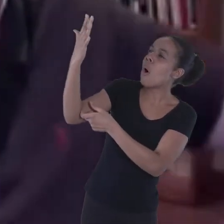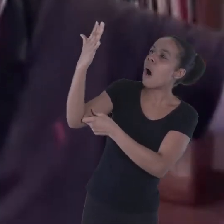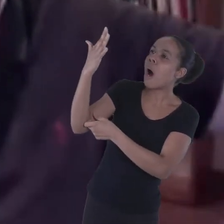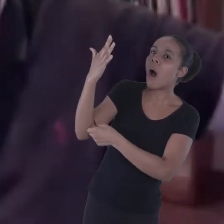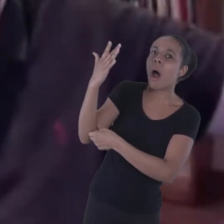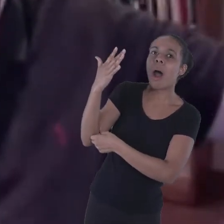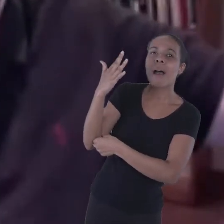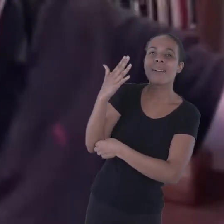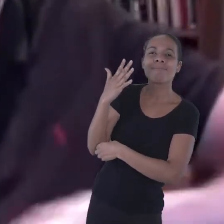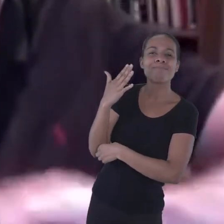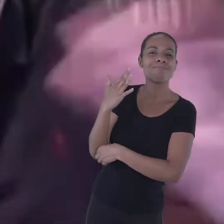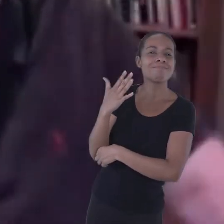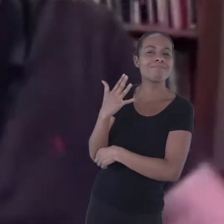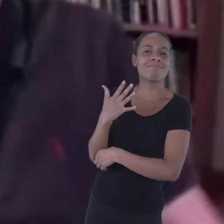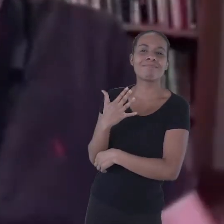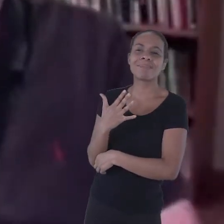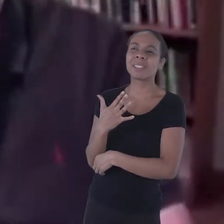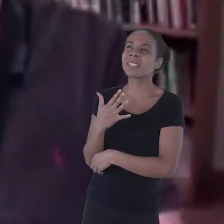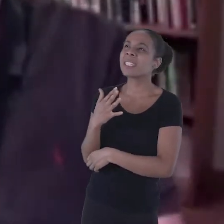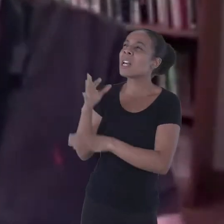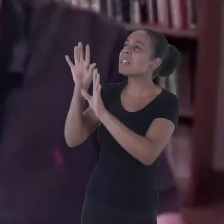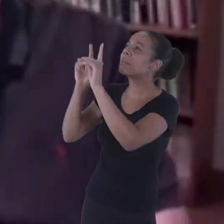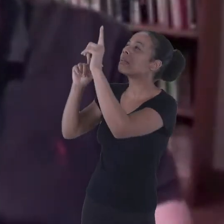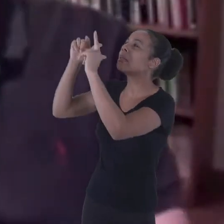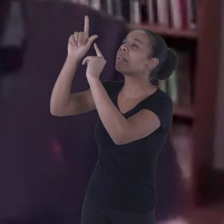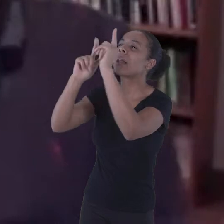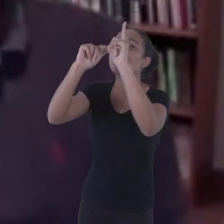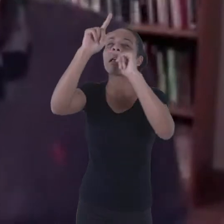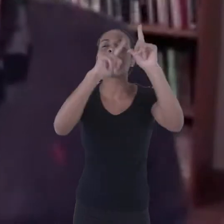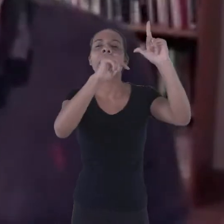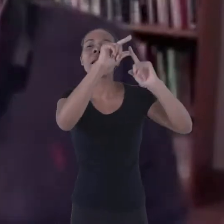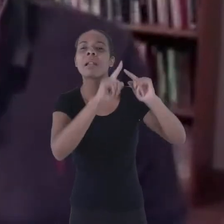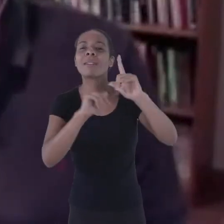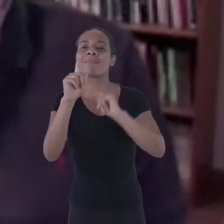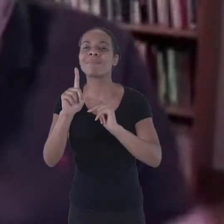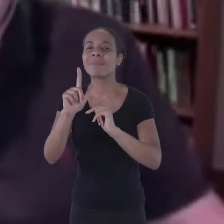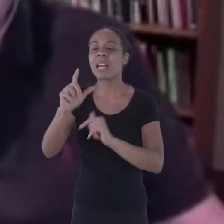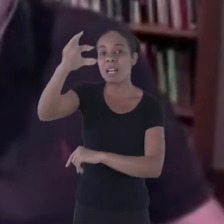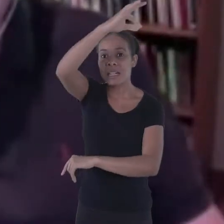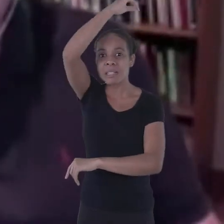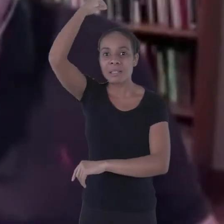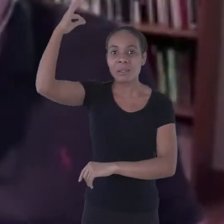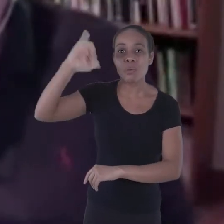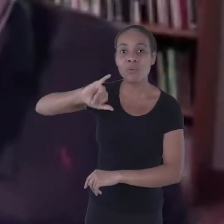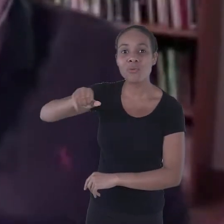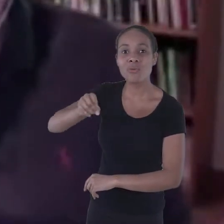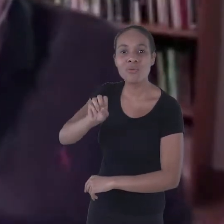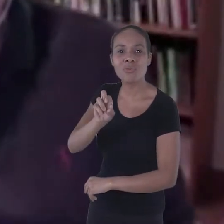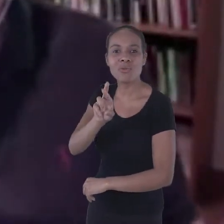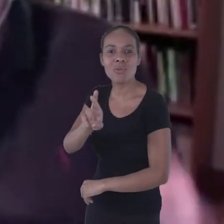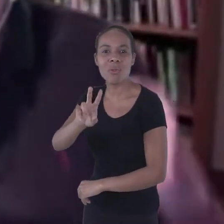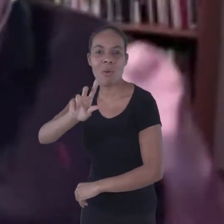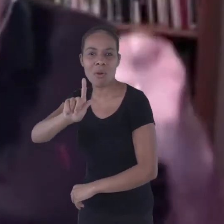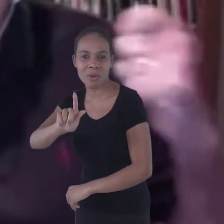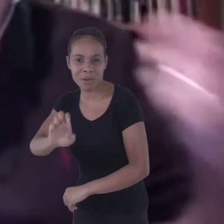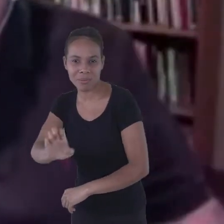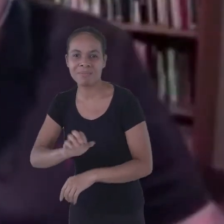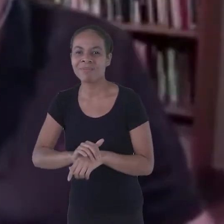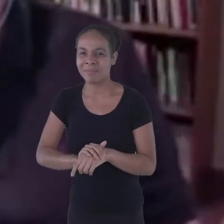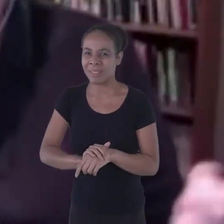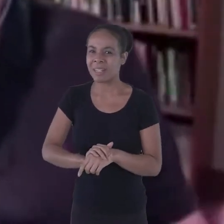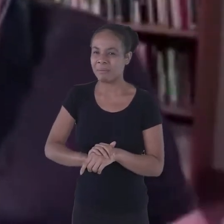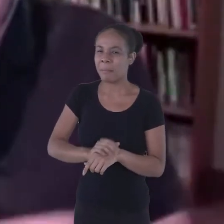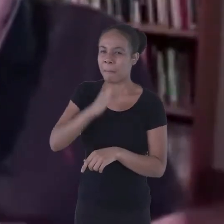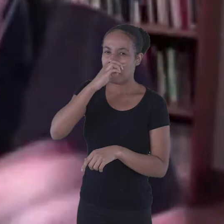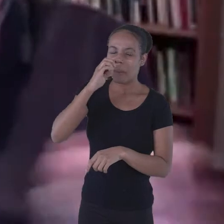solta no infinito, rodeada de estrelas. São Jorge, o santo guerreiro, enfrentando o dragão da maldade,